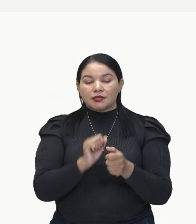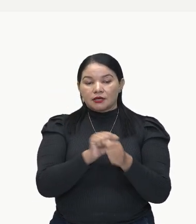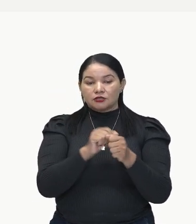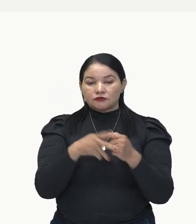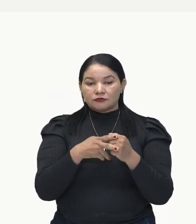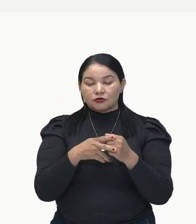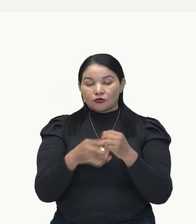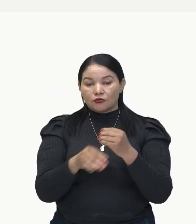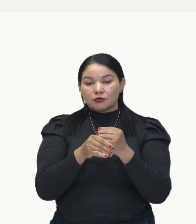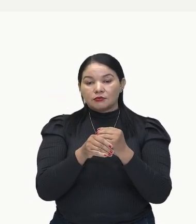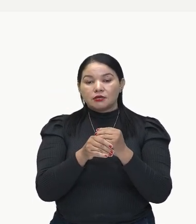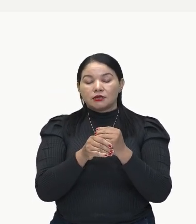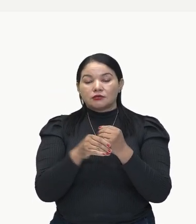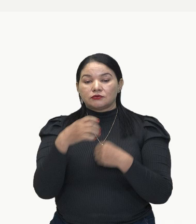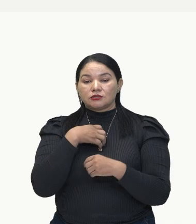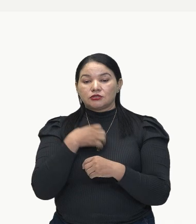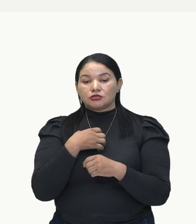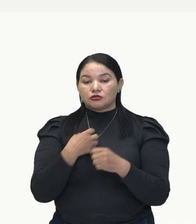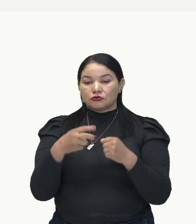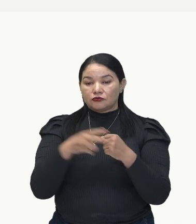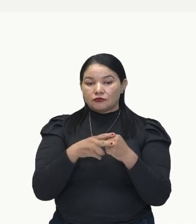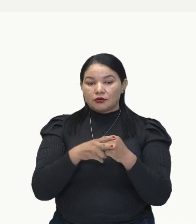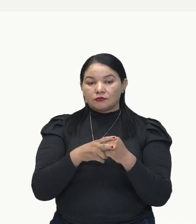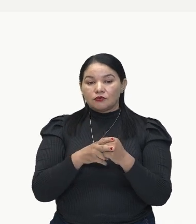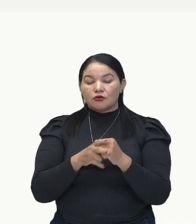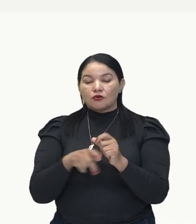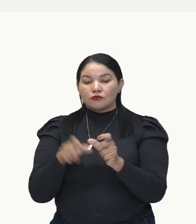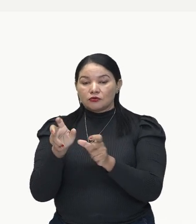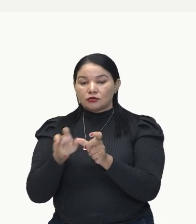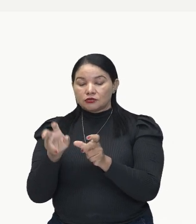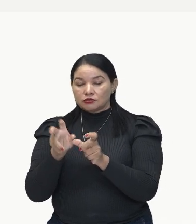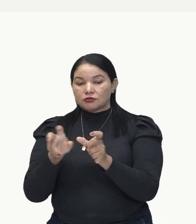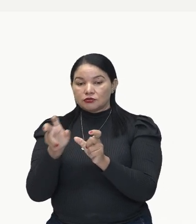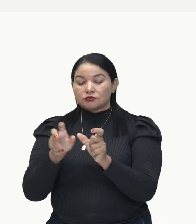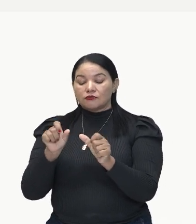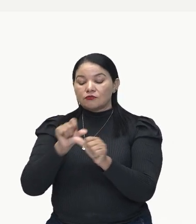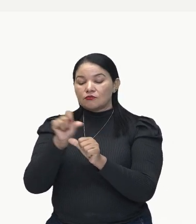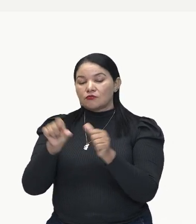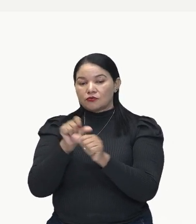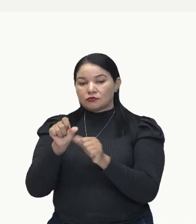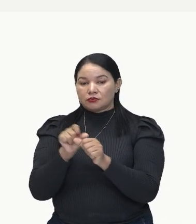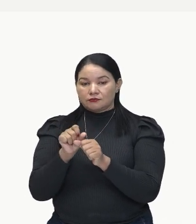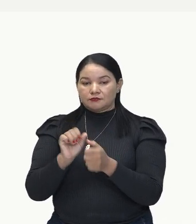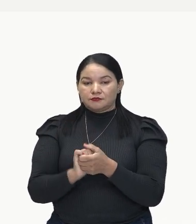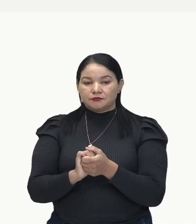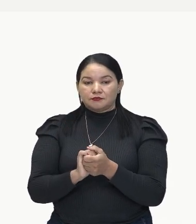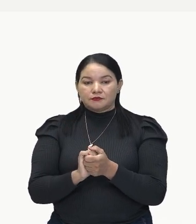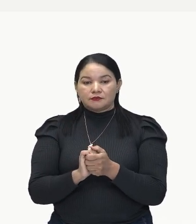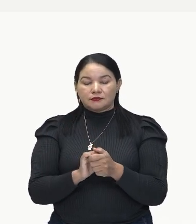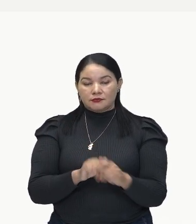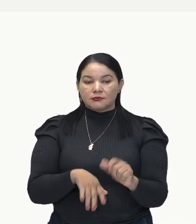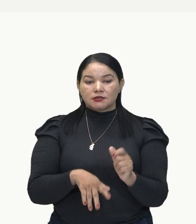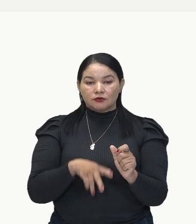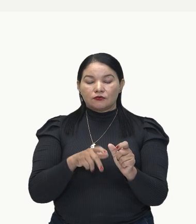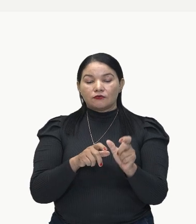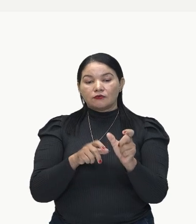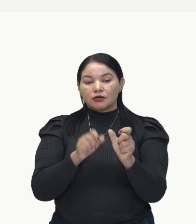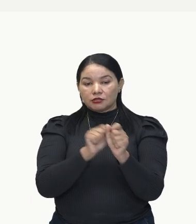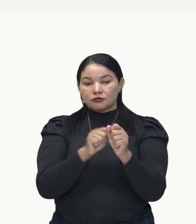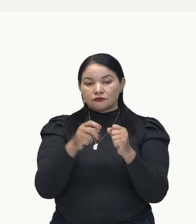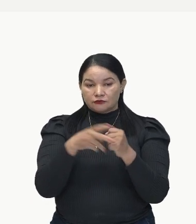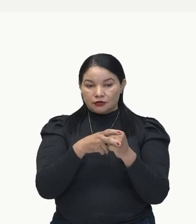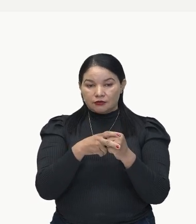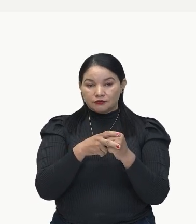complementa o sentido do verbo, do adjetivo ou de outro advérbio. Então, eu vou pensar aqui. Advérbio.